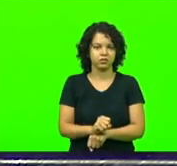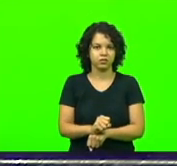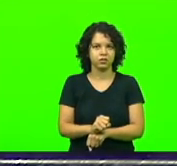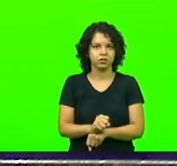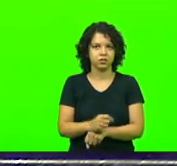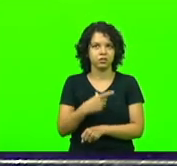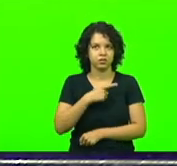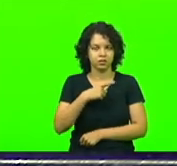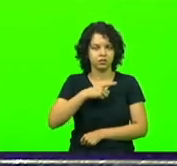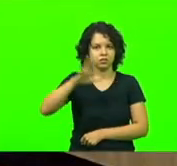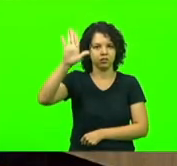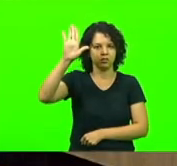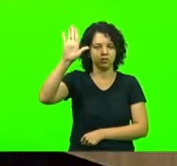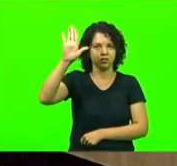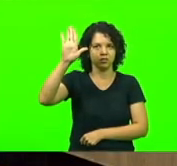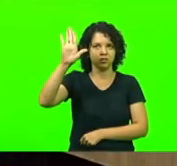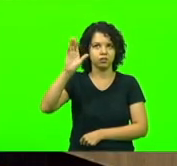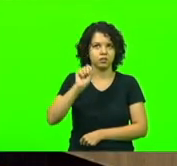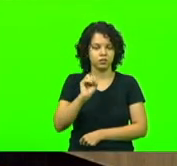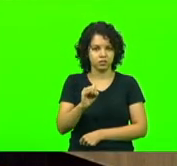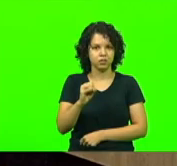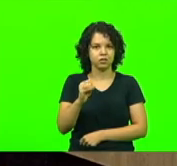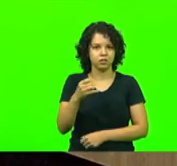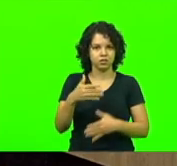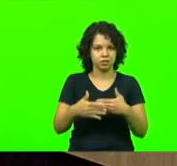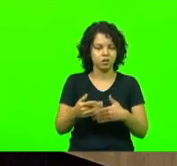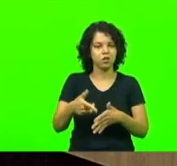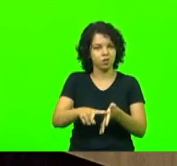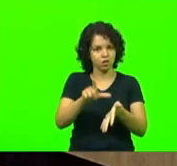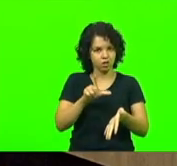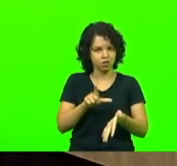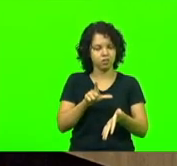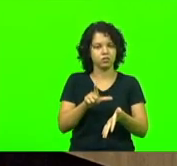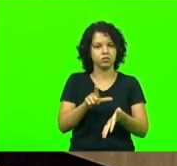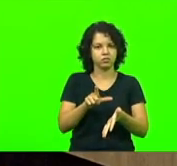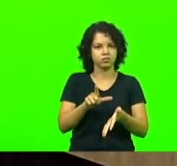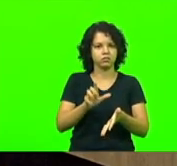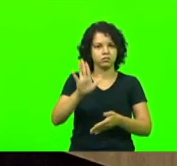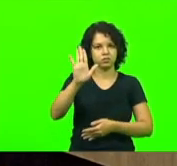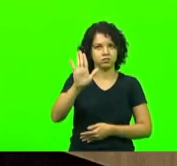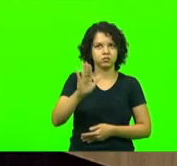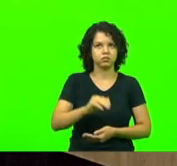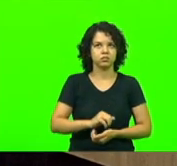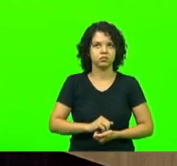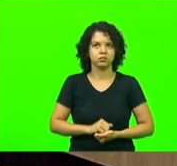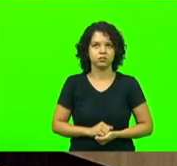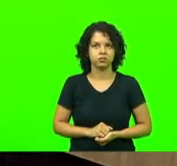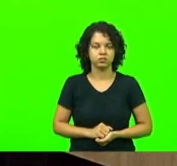de ordem, presidente. Se for interromper, eu quero uma questão de ordem antes da interrupção.